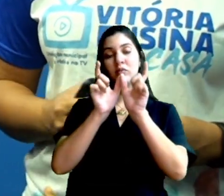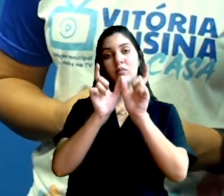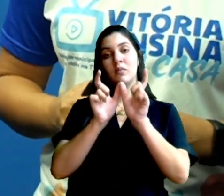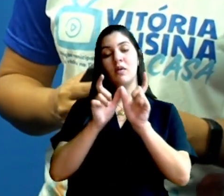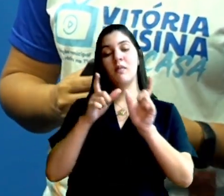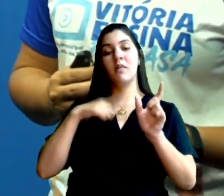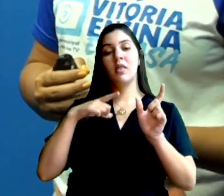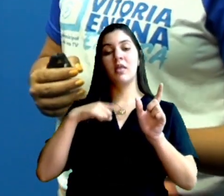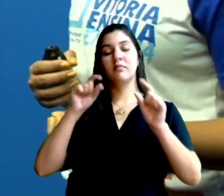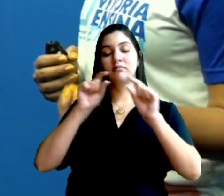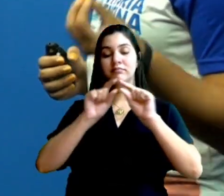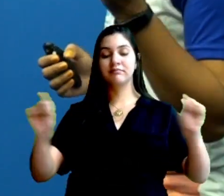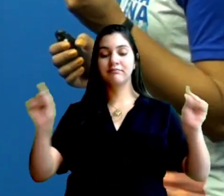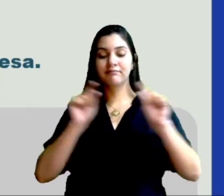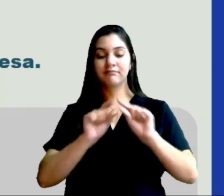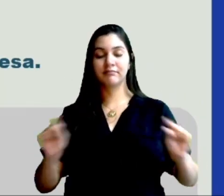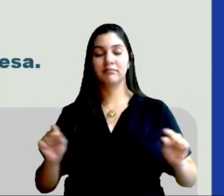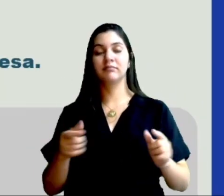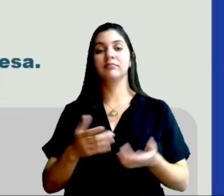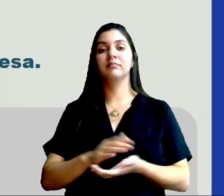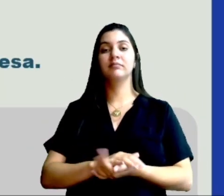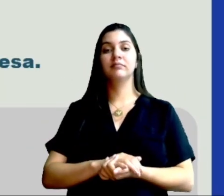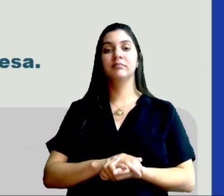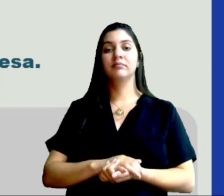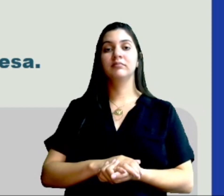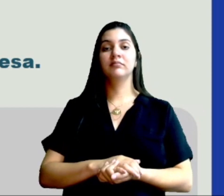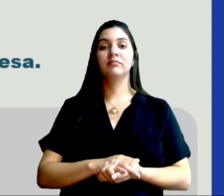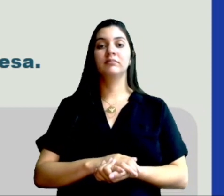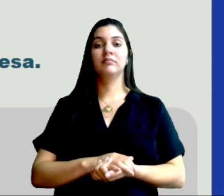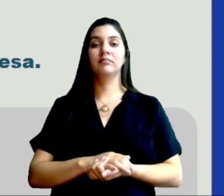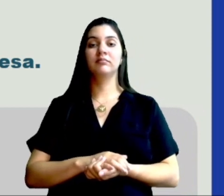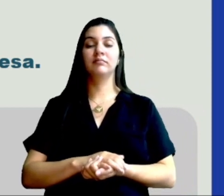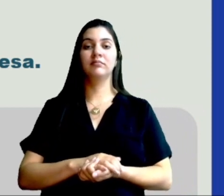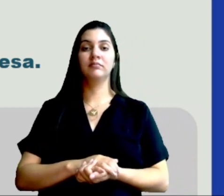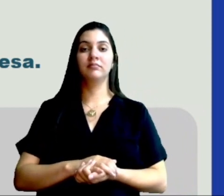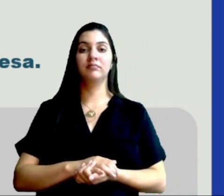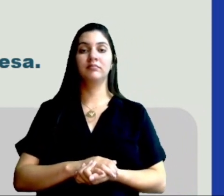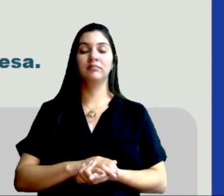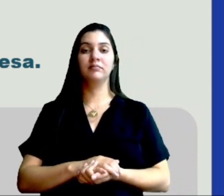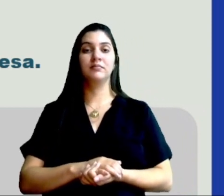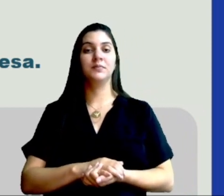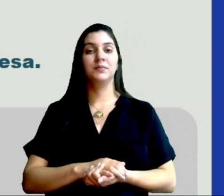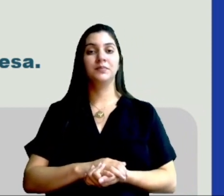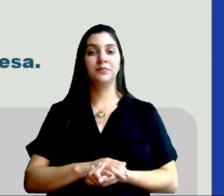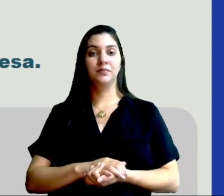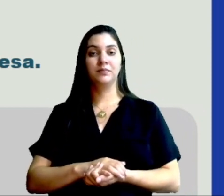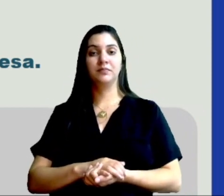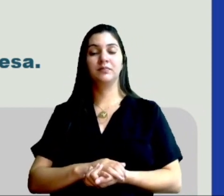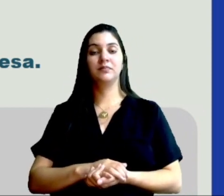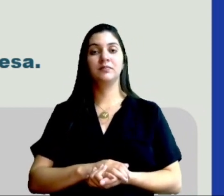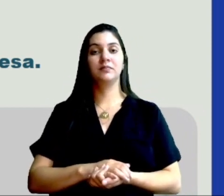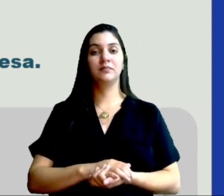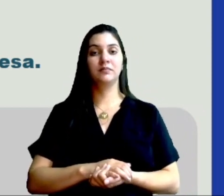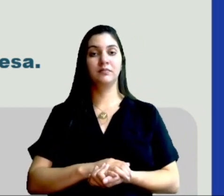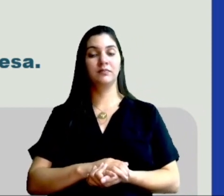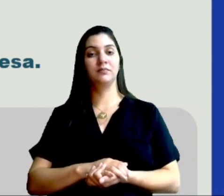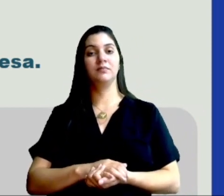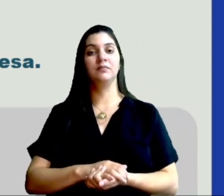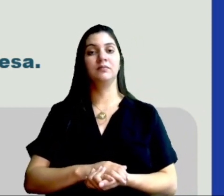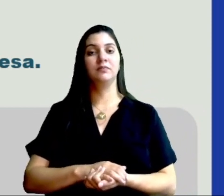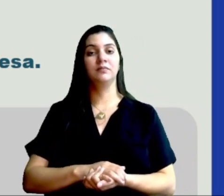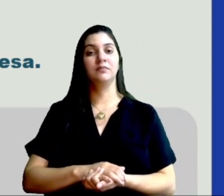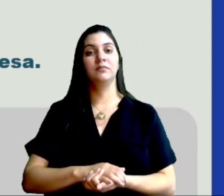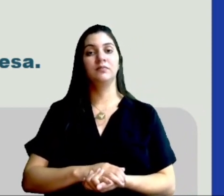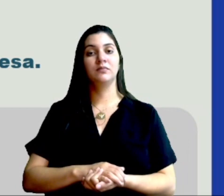para completar as frases. Então, vamos lá. Se no te he llamado a las 10, será